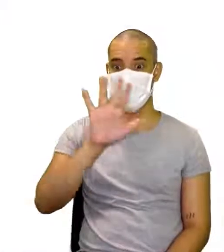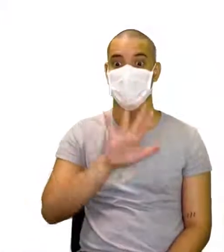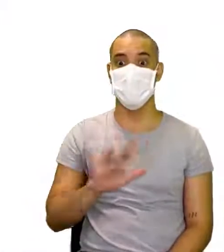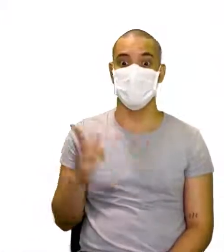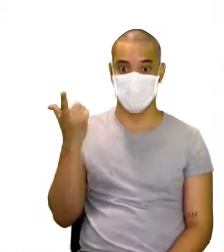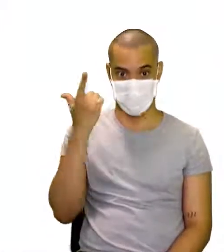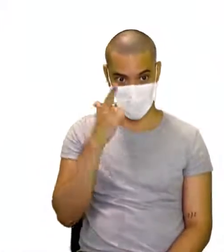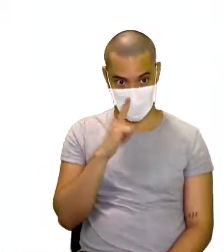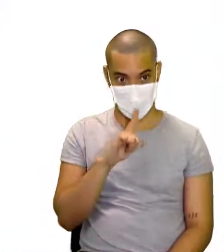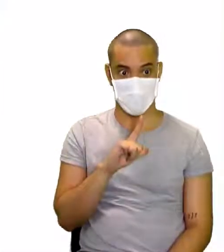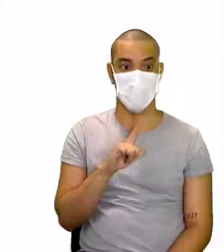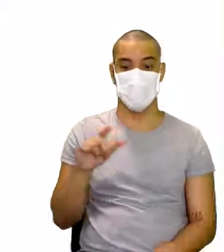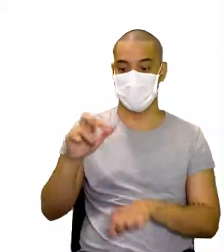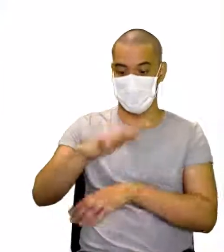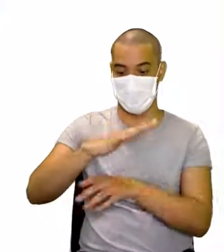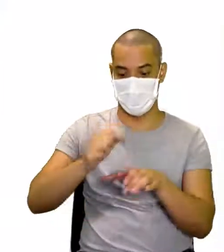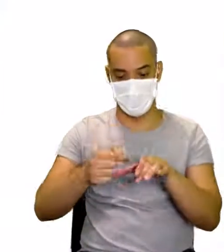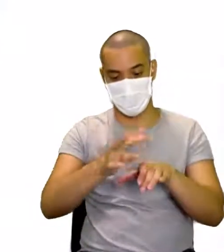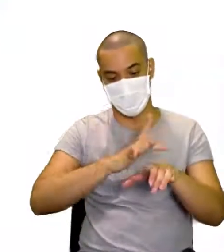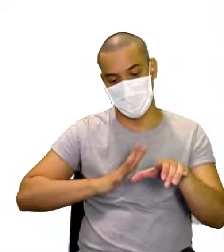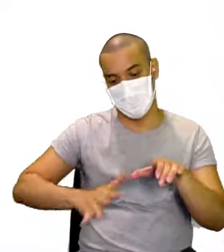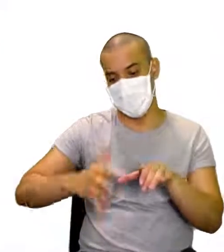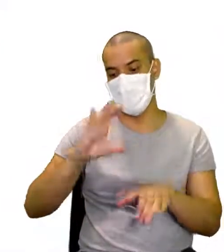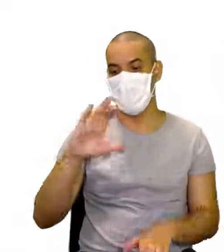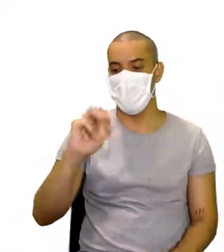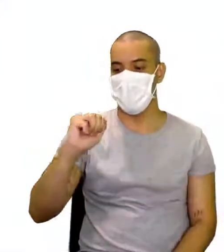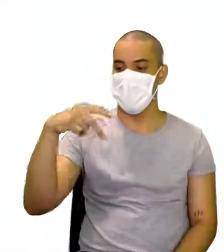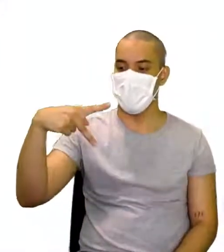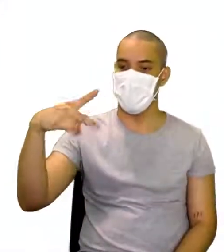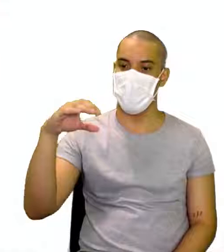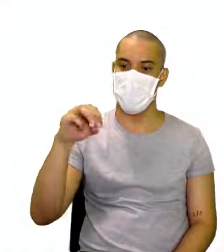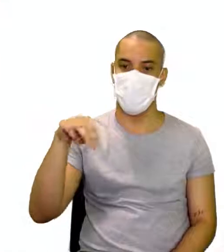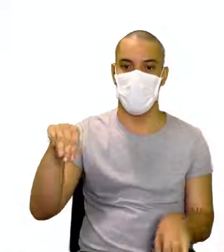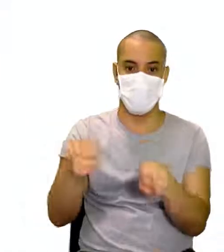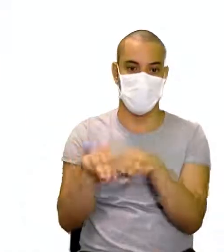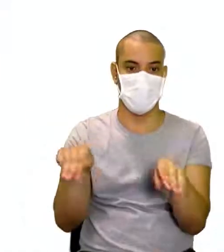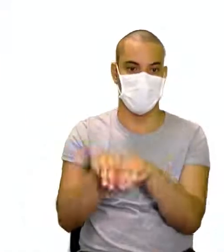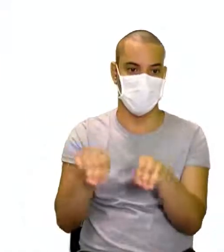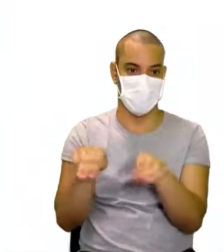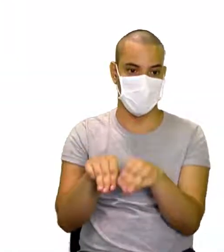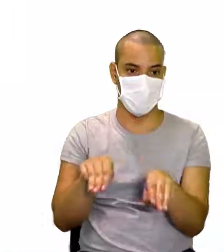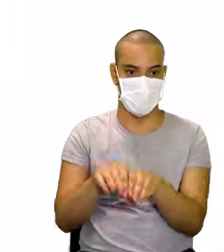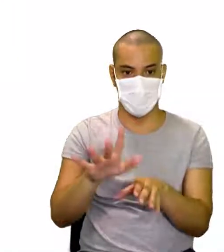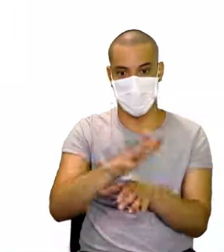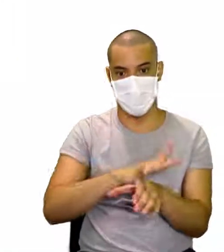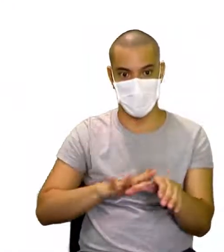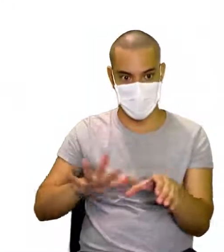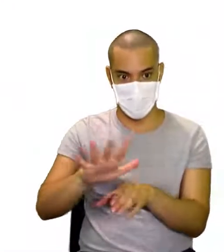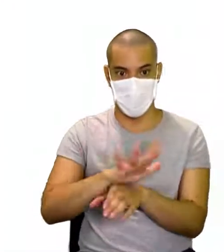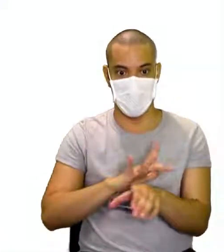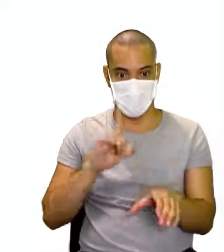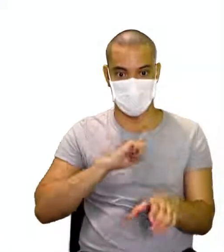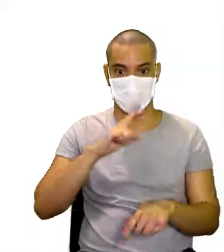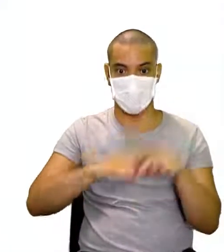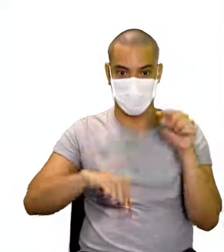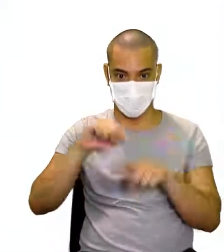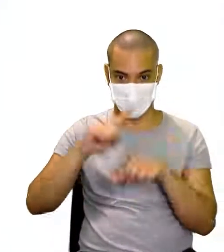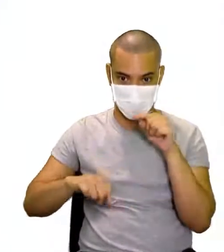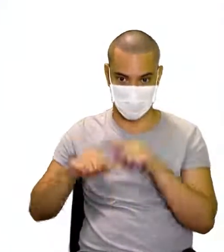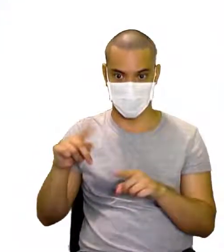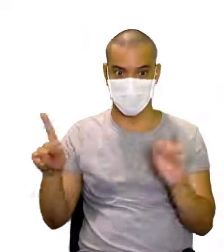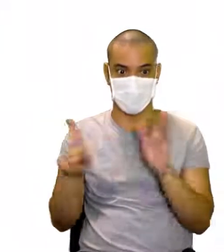região a gente pode chamar de campo magnético. Essa região aqui do espaço, e se eu colocar materiais com